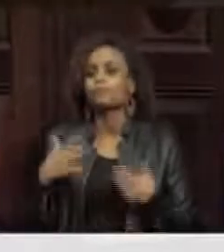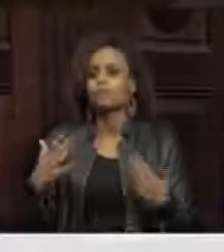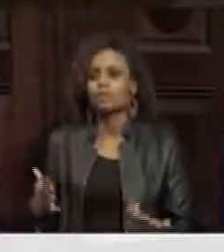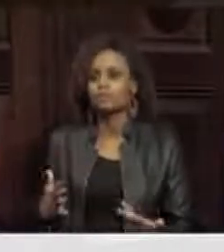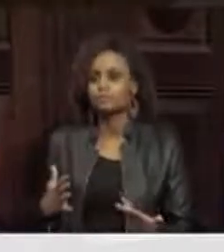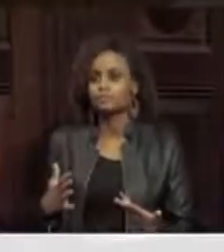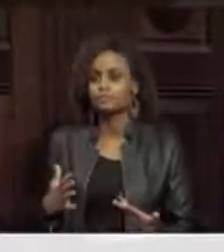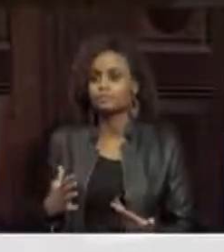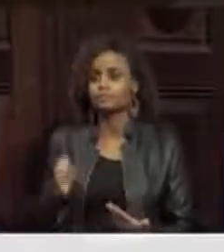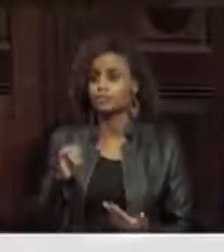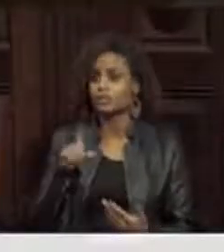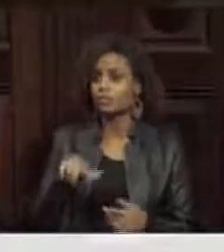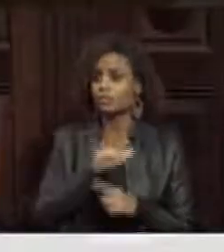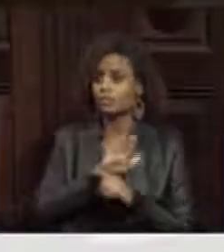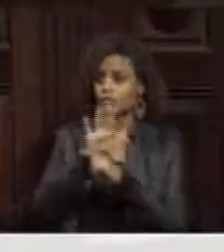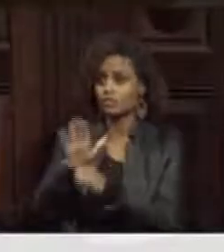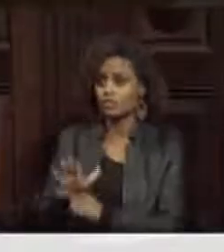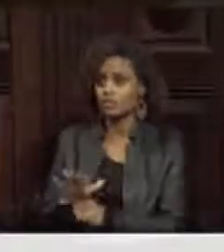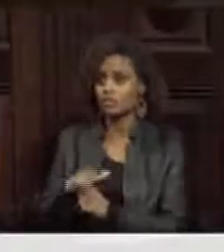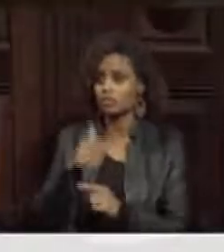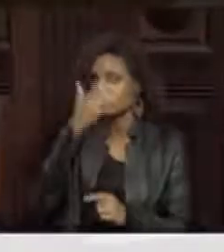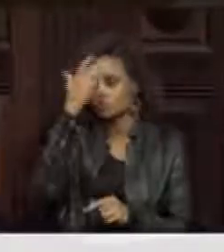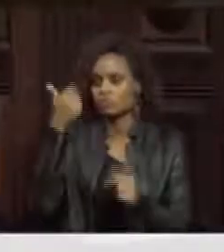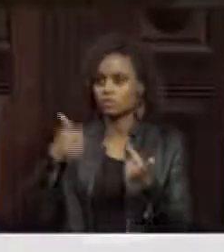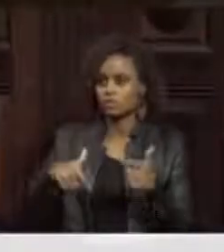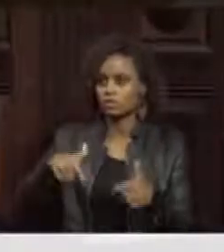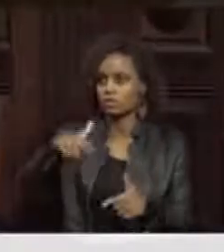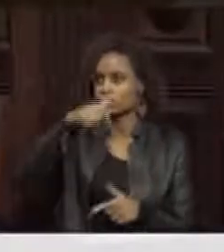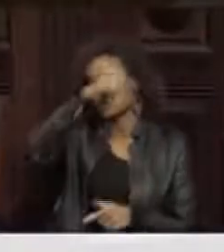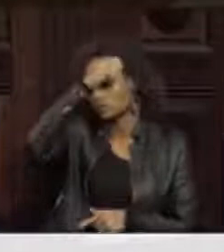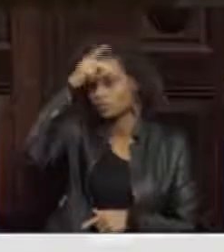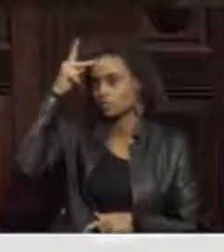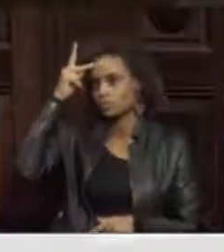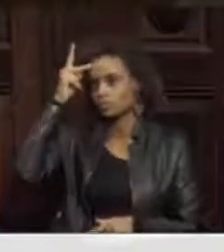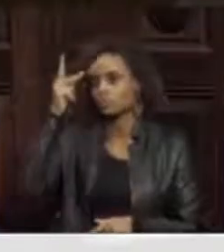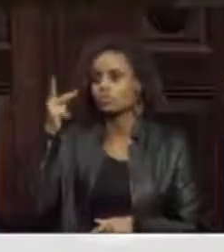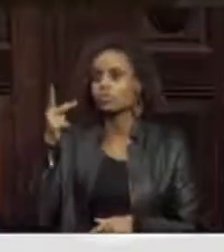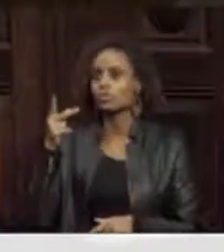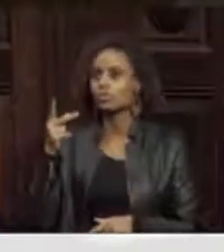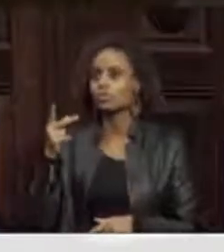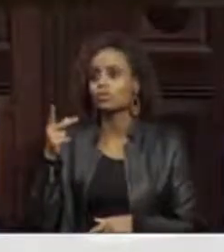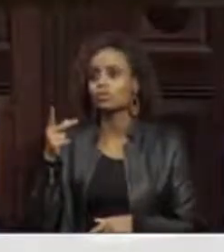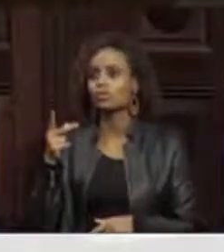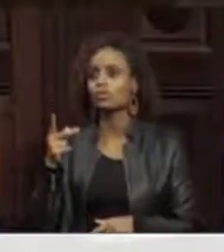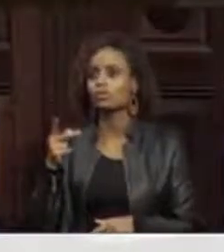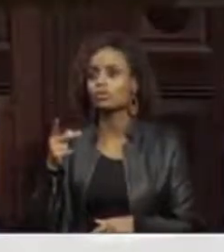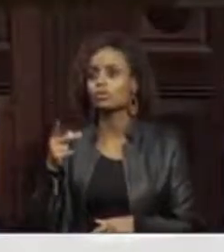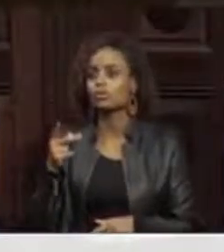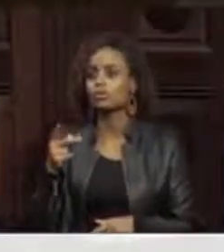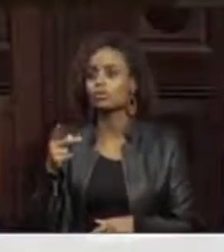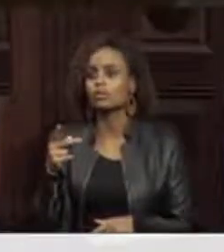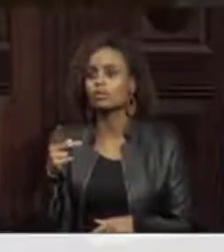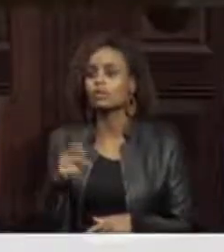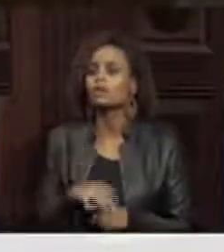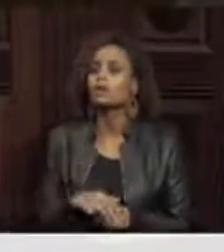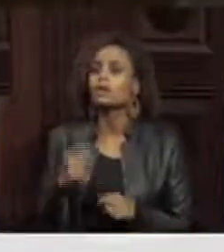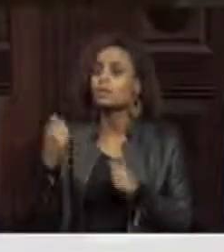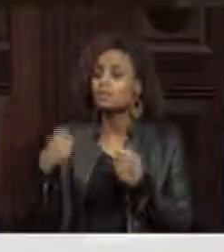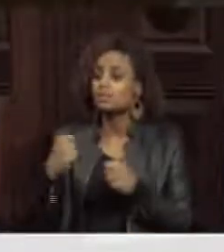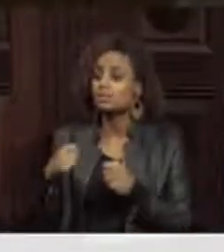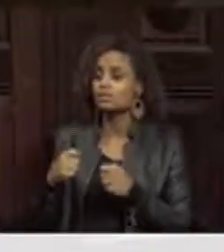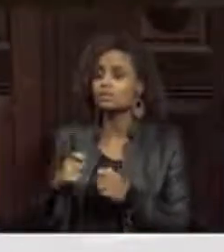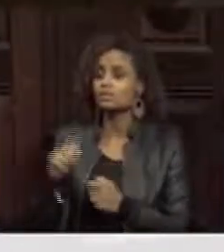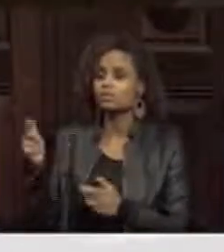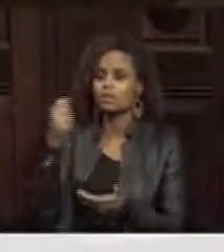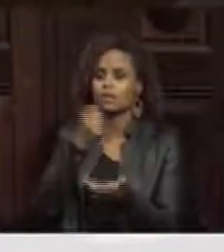dar condição a esses trabalhadores, deveria tirar daqueles que enchem